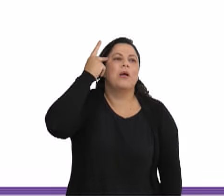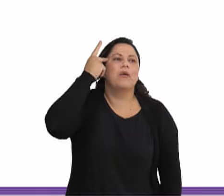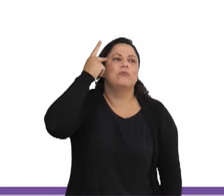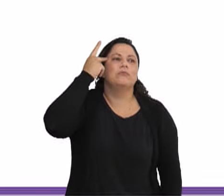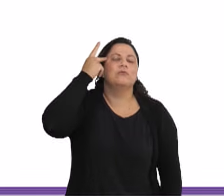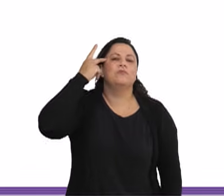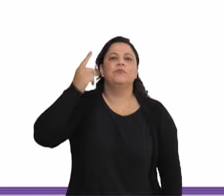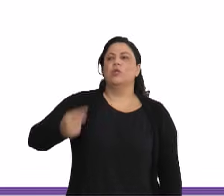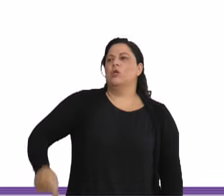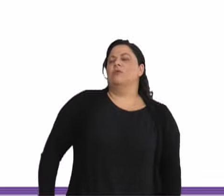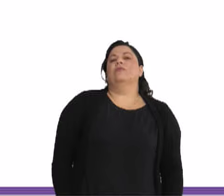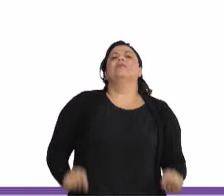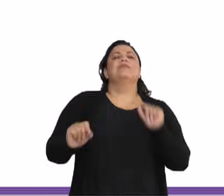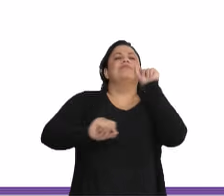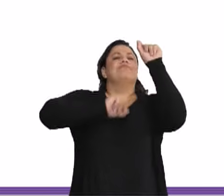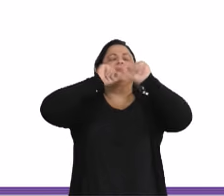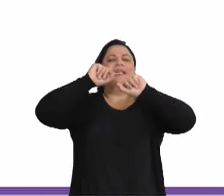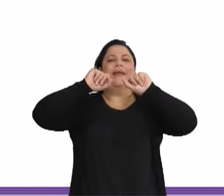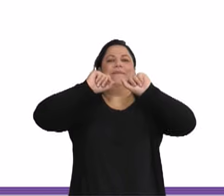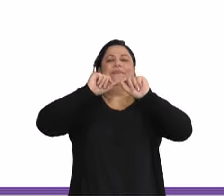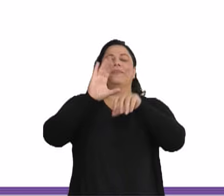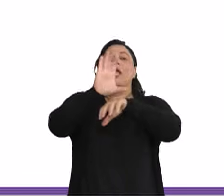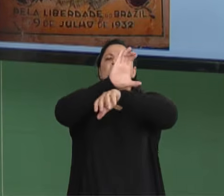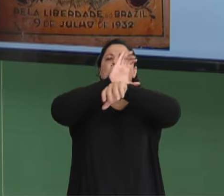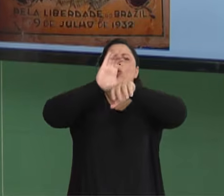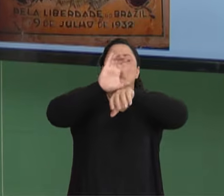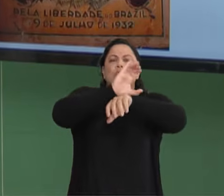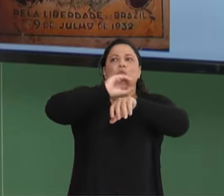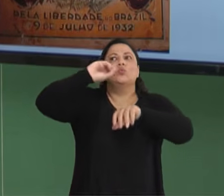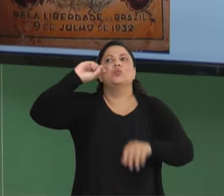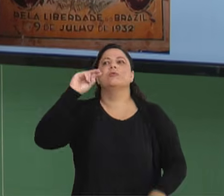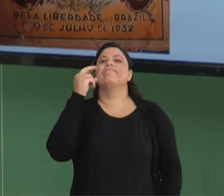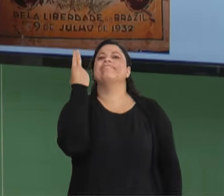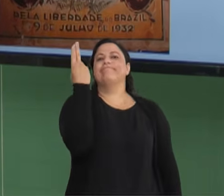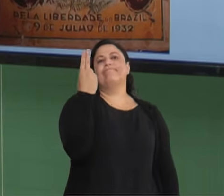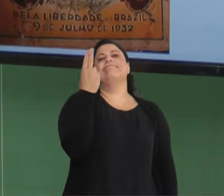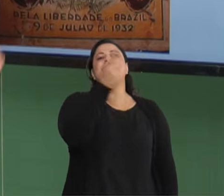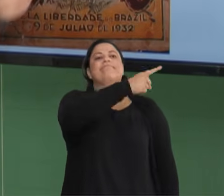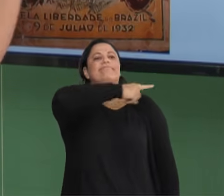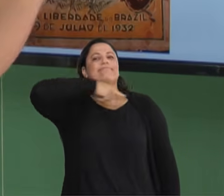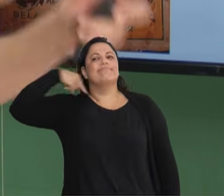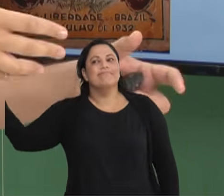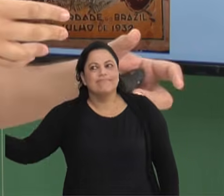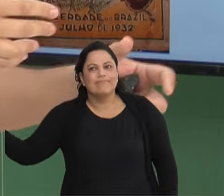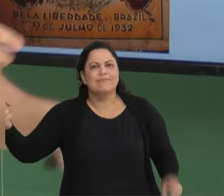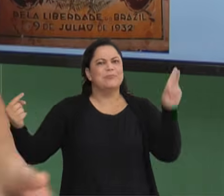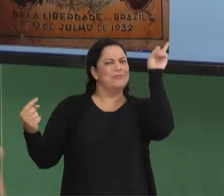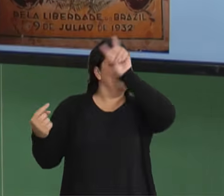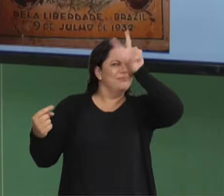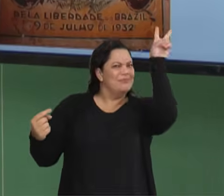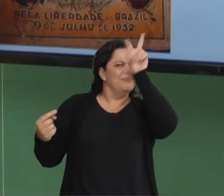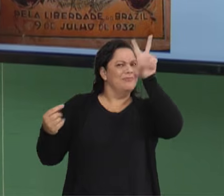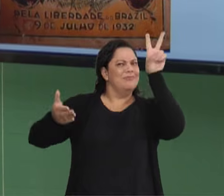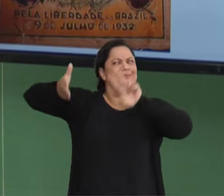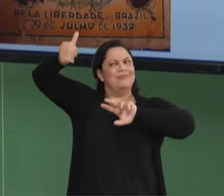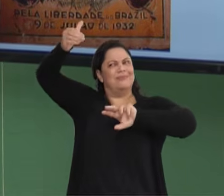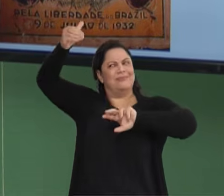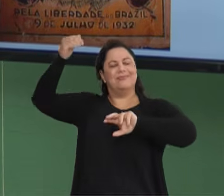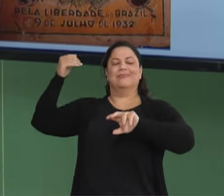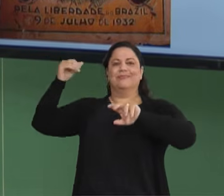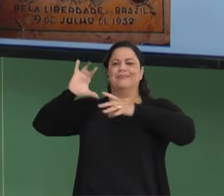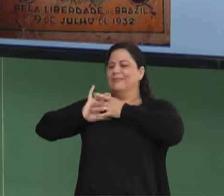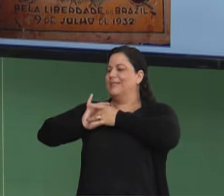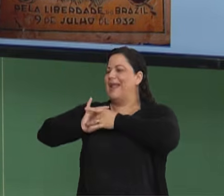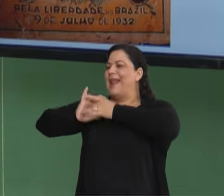ou morte? Lembra lá da ideia da nossa independência? Independência ou morte? Olha São Paulo dizendo o